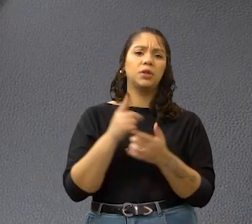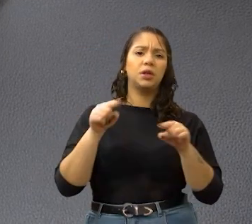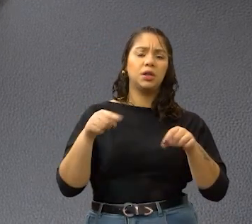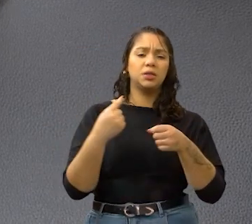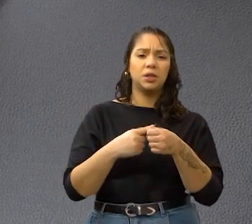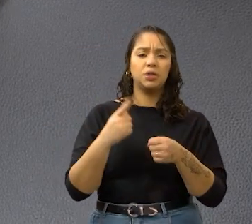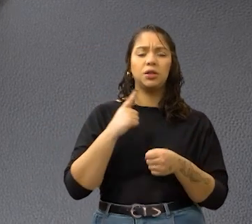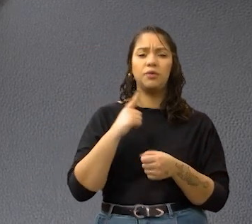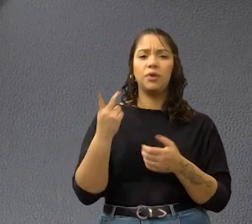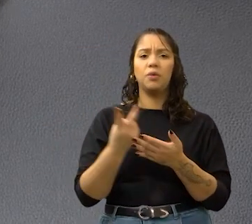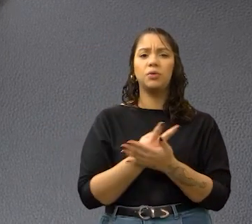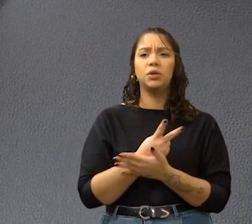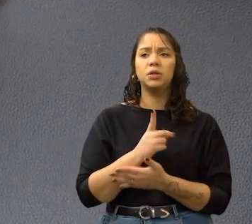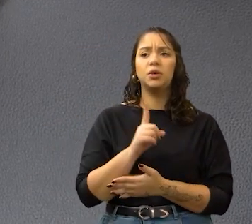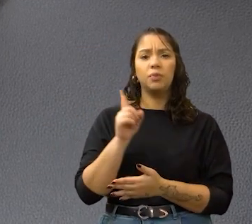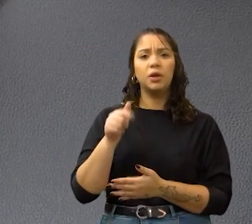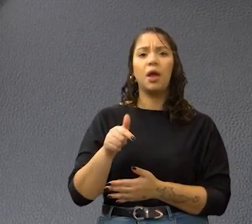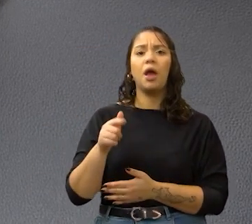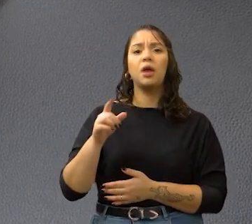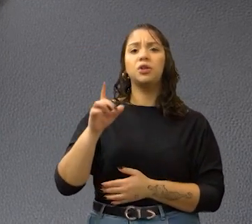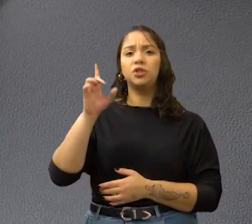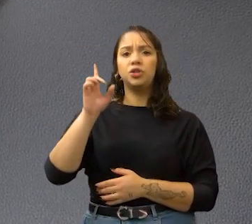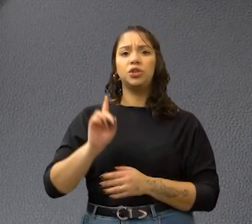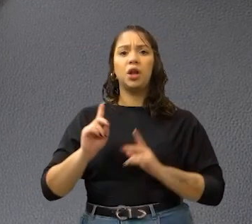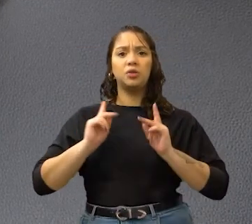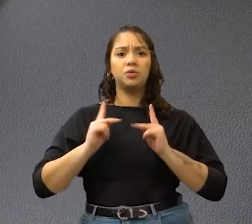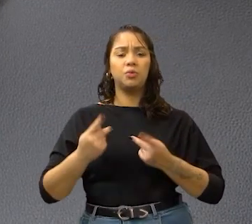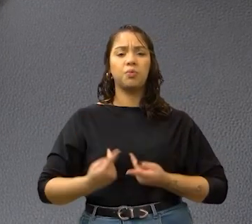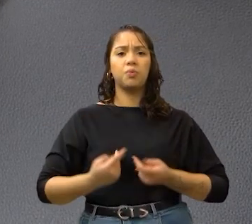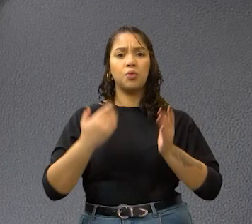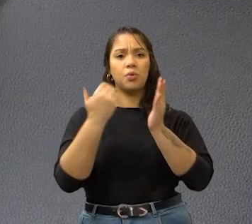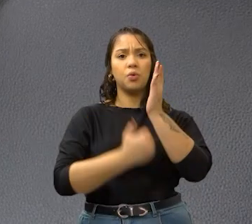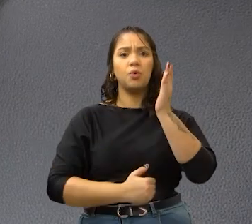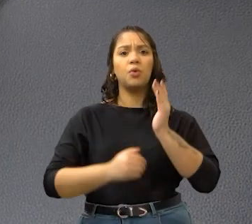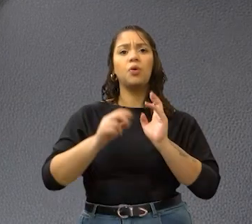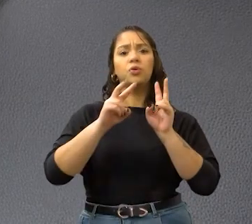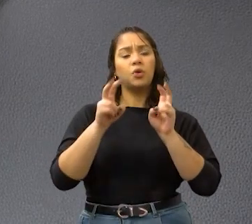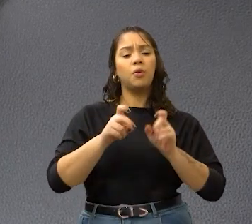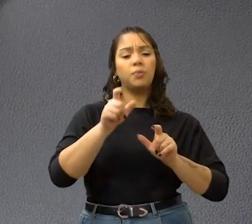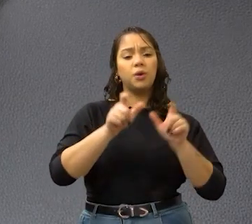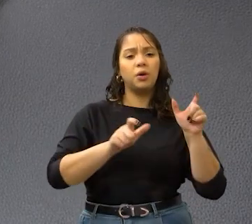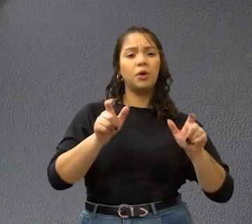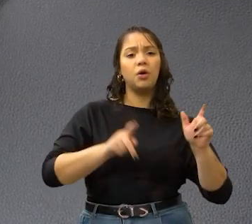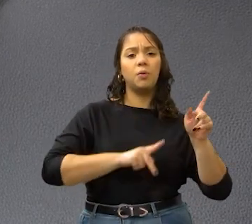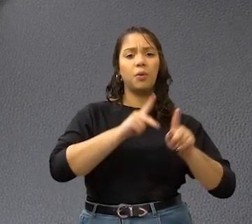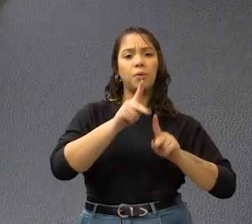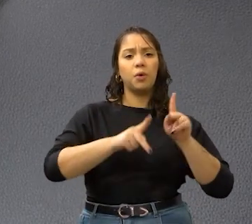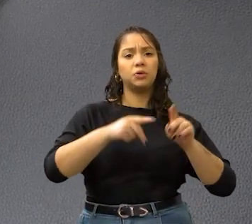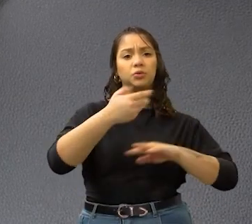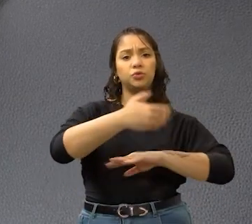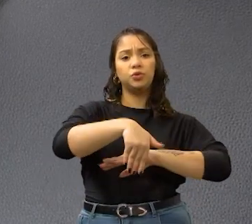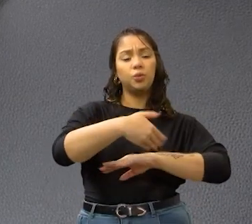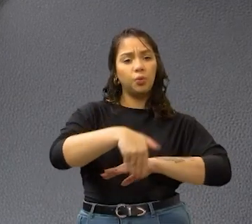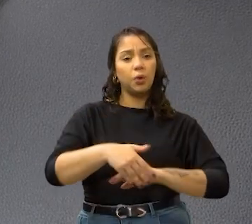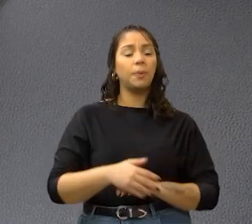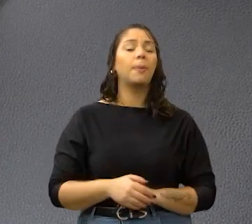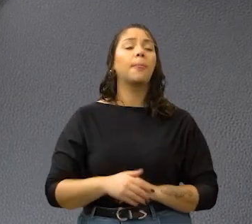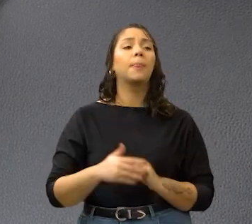A gente teve um caso que foi justamente de violação dos direitos humanos com relação à população em situação de rua.